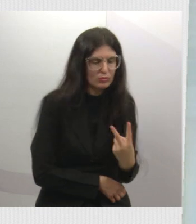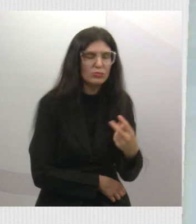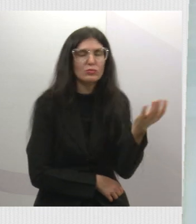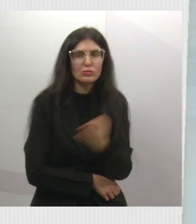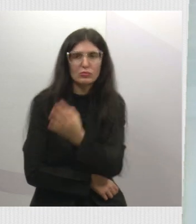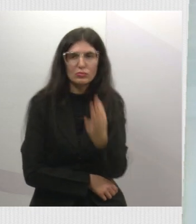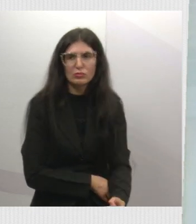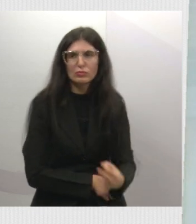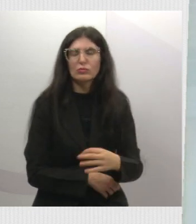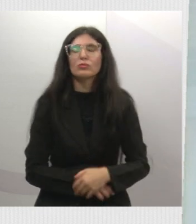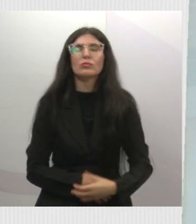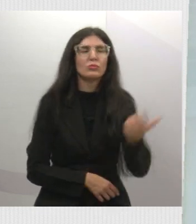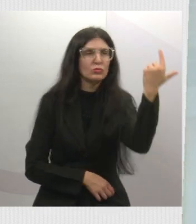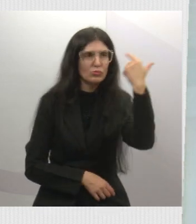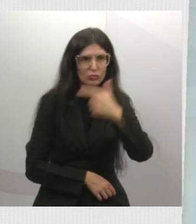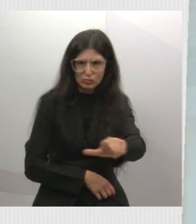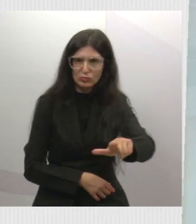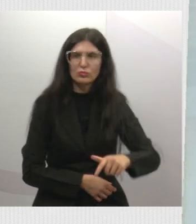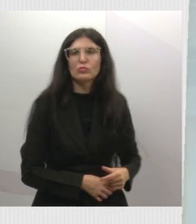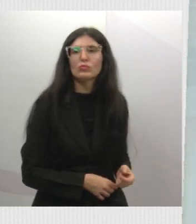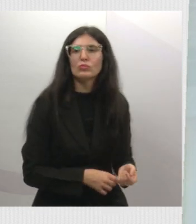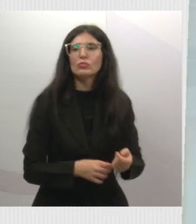E demais receitas vinculadas,